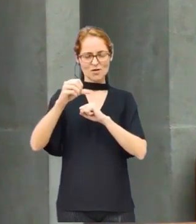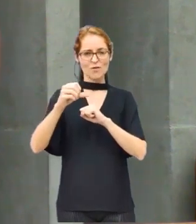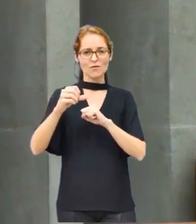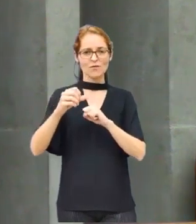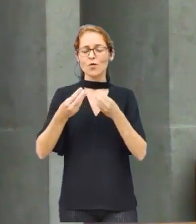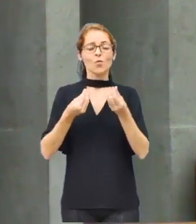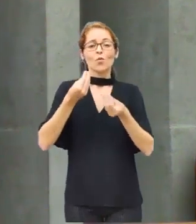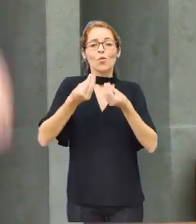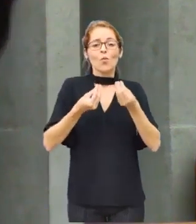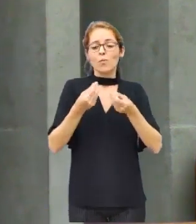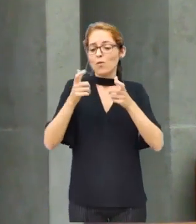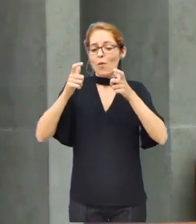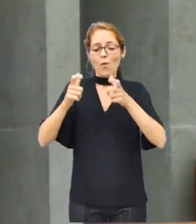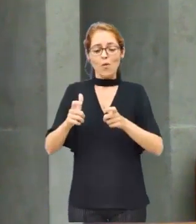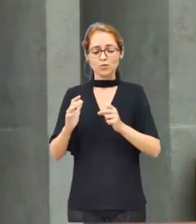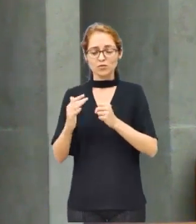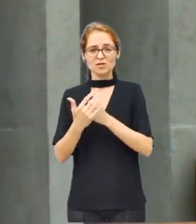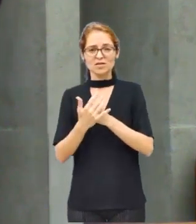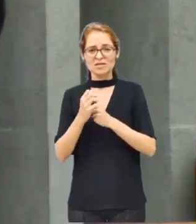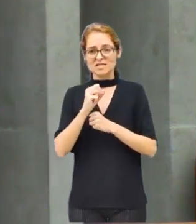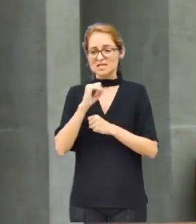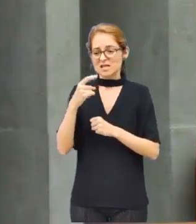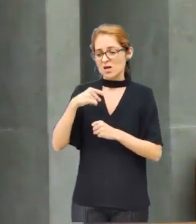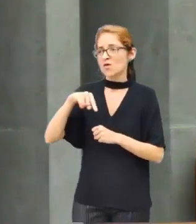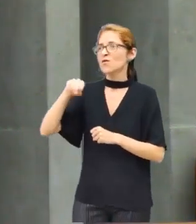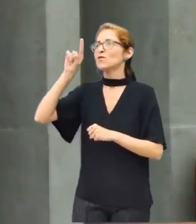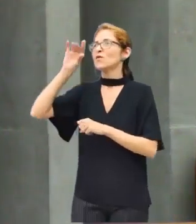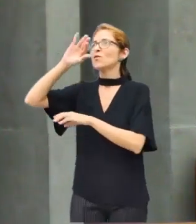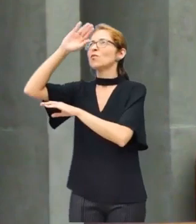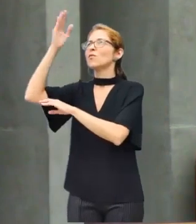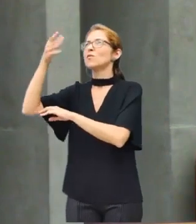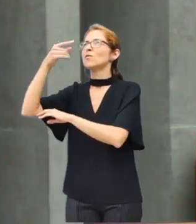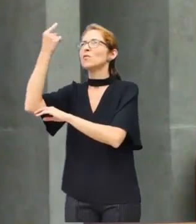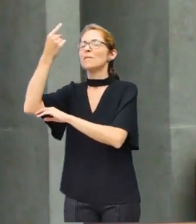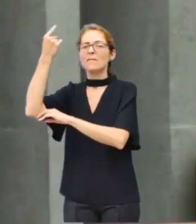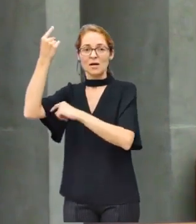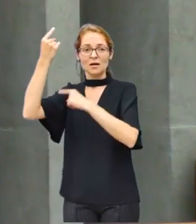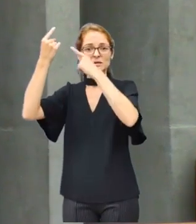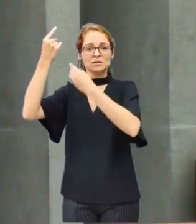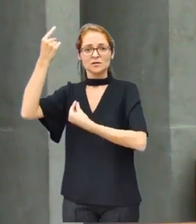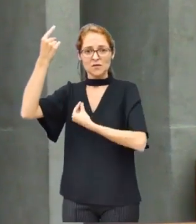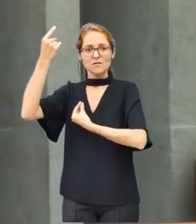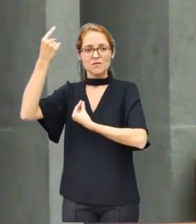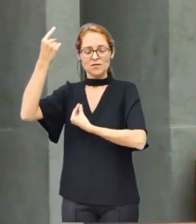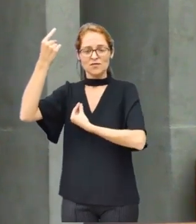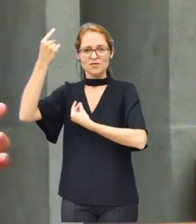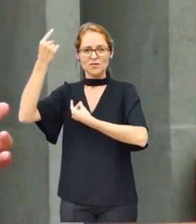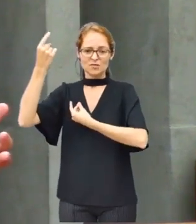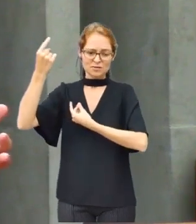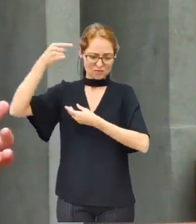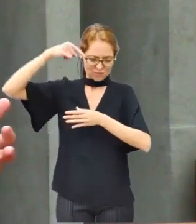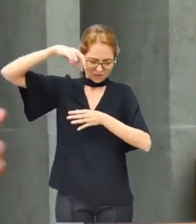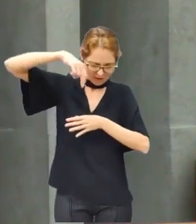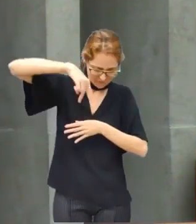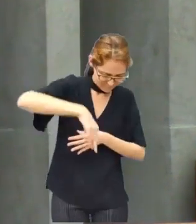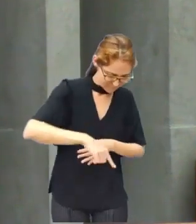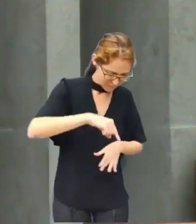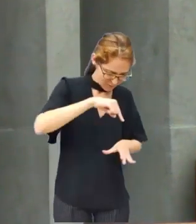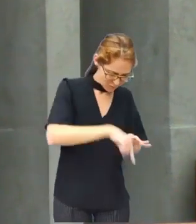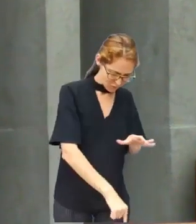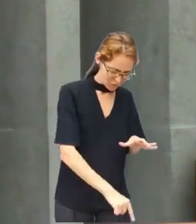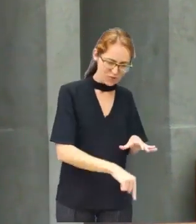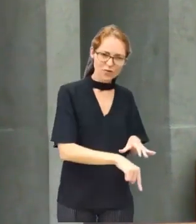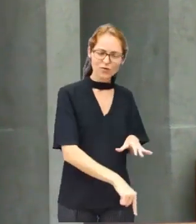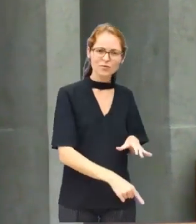posso esconder a presença do Senhor? Se eu vou no mais alto céu, o Senhor está. Se eu vou no mais profundo abismo, o Senhor também está. Quem que pode fugir da presença do